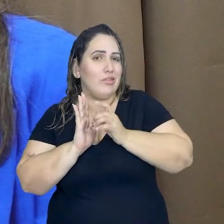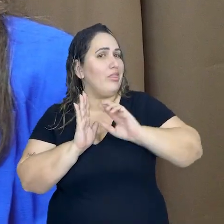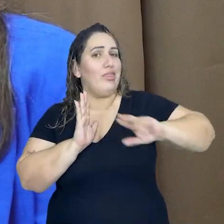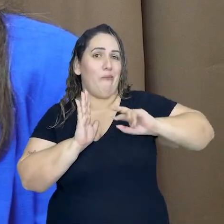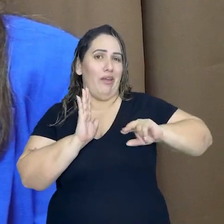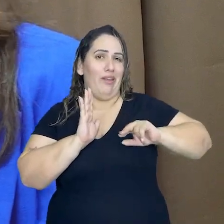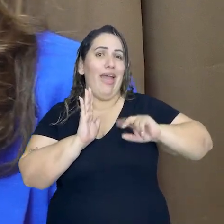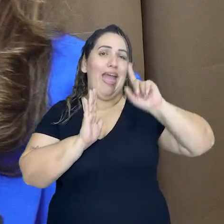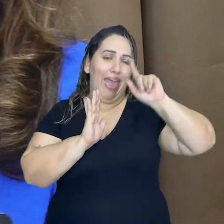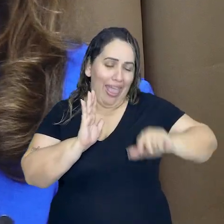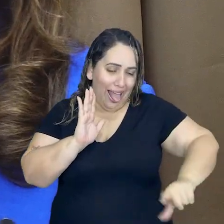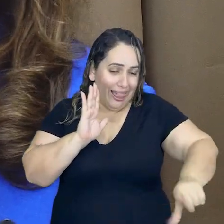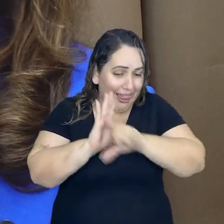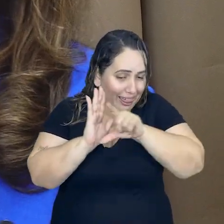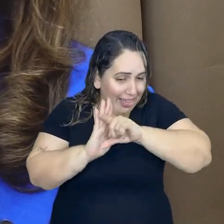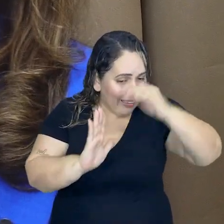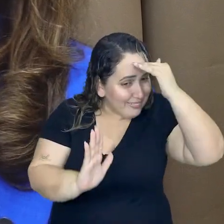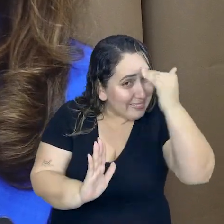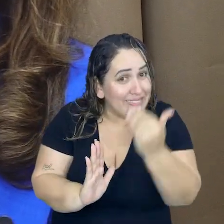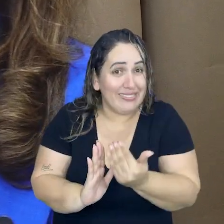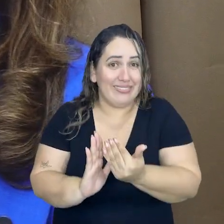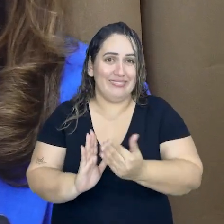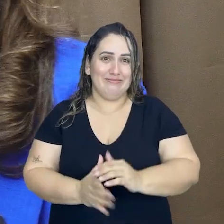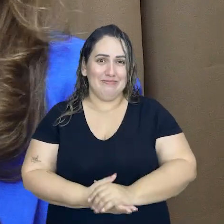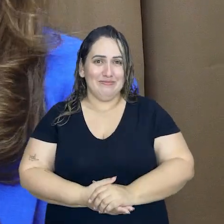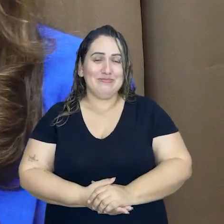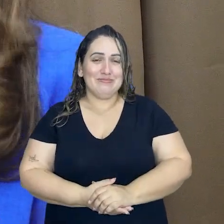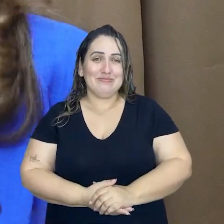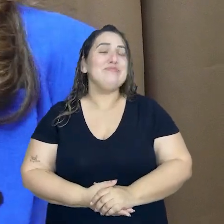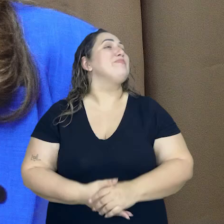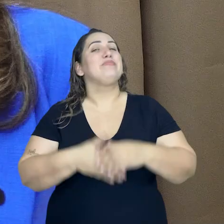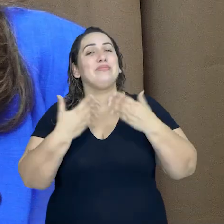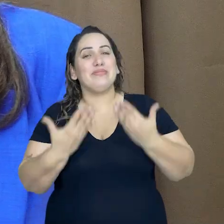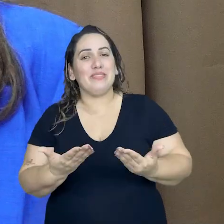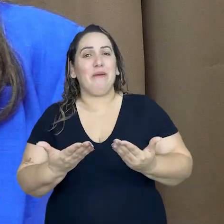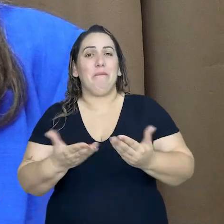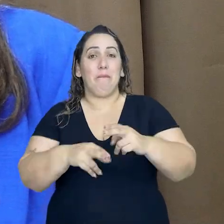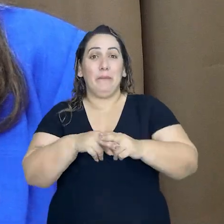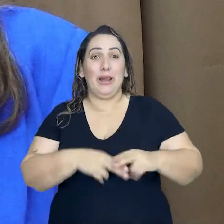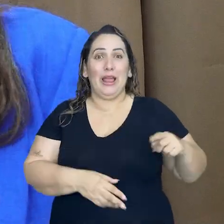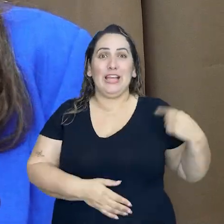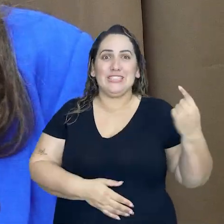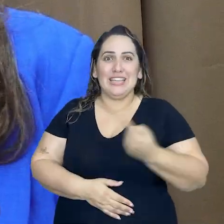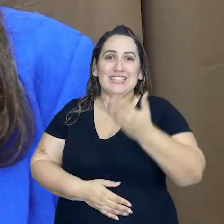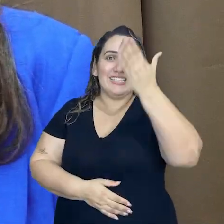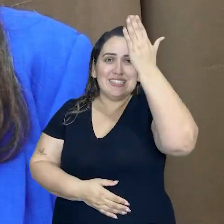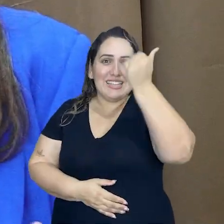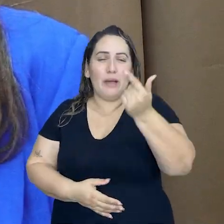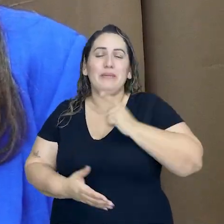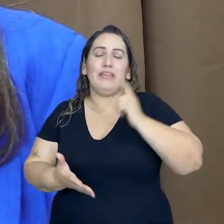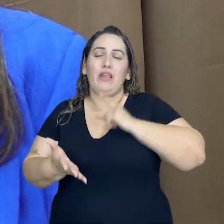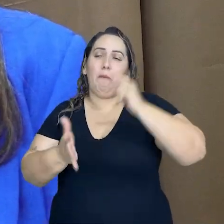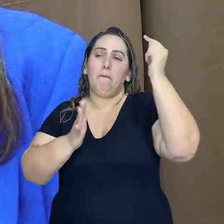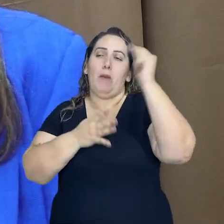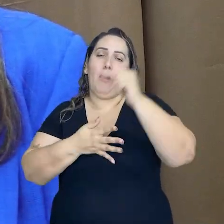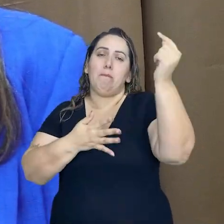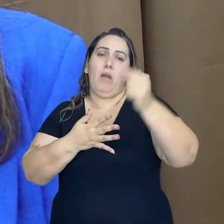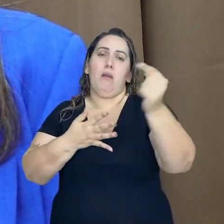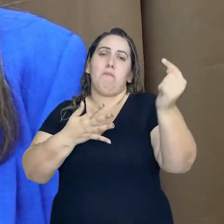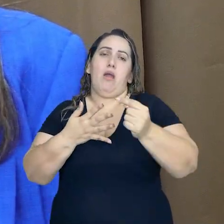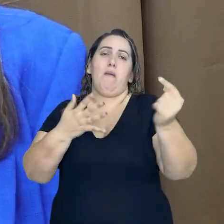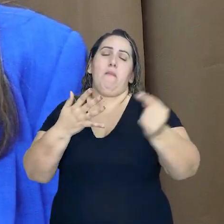tantos em tantos tempos eles se auto-amnistiam. Então, assim, eu estou condenado, fui aqui condenado pela